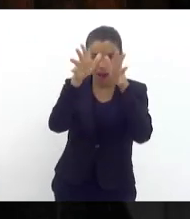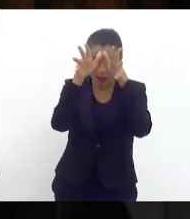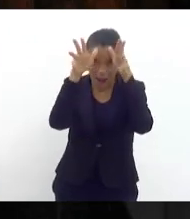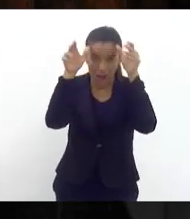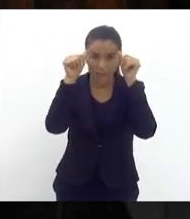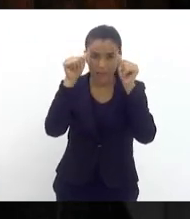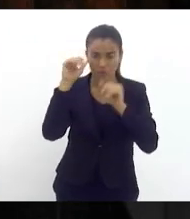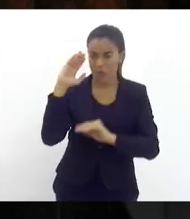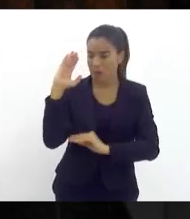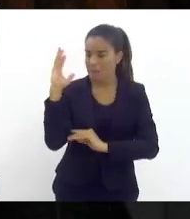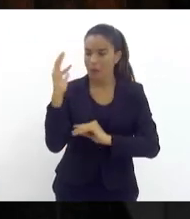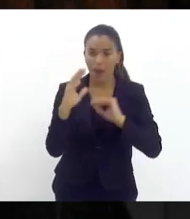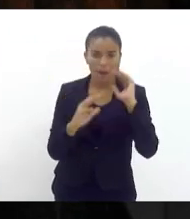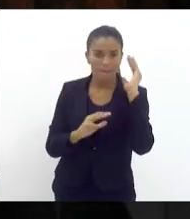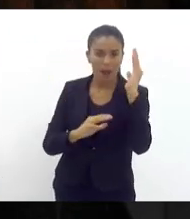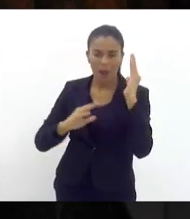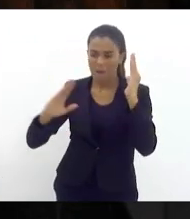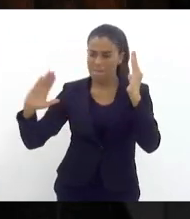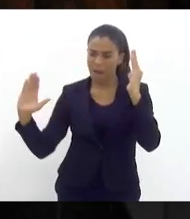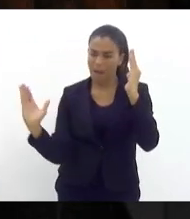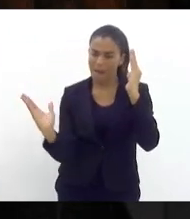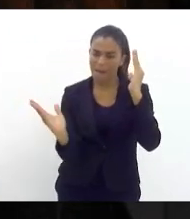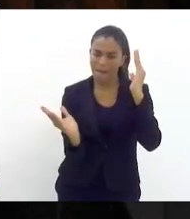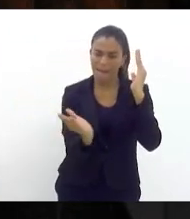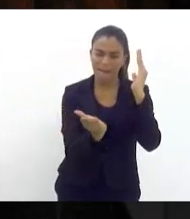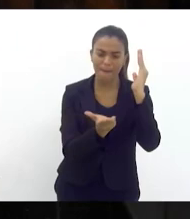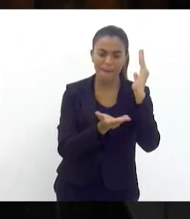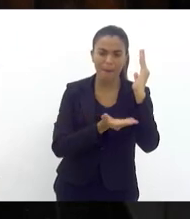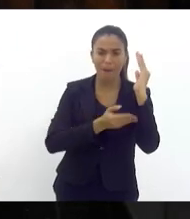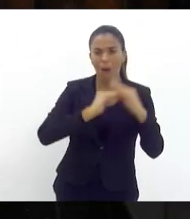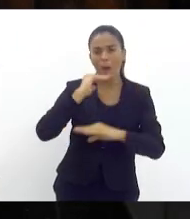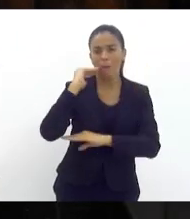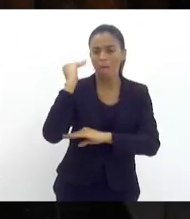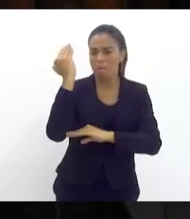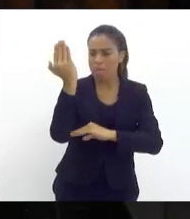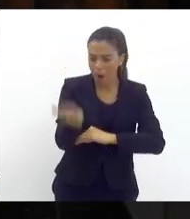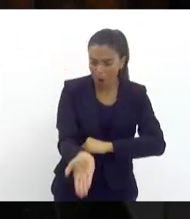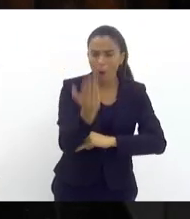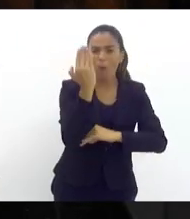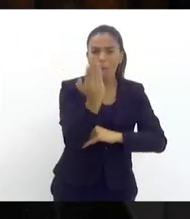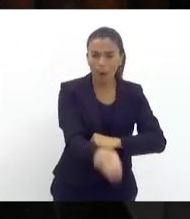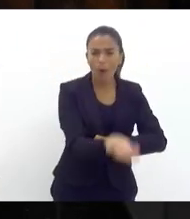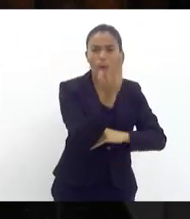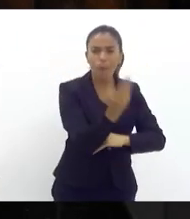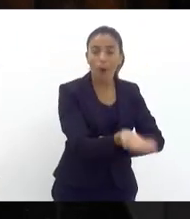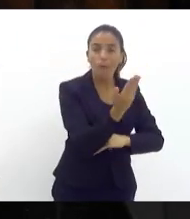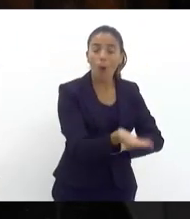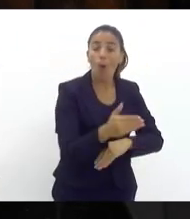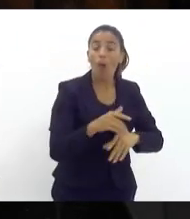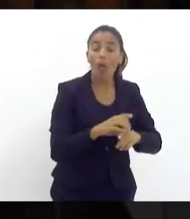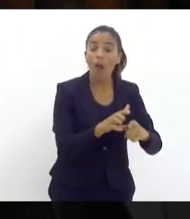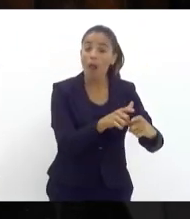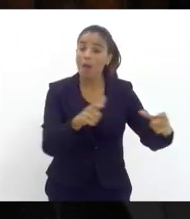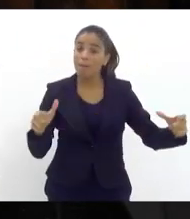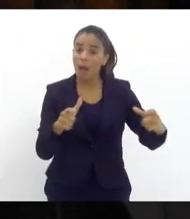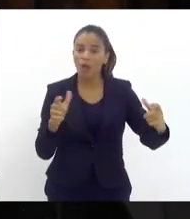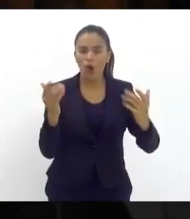e um dois meses é muito mais que a baixada fluminense